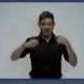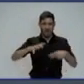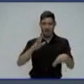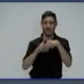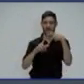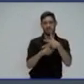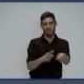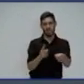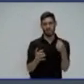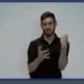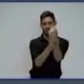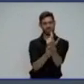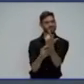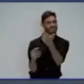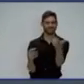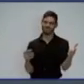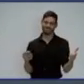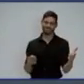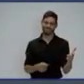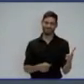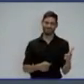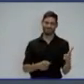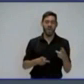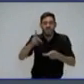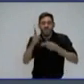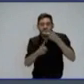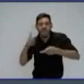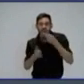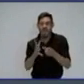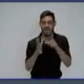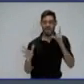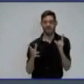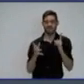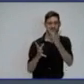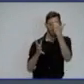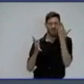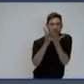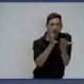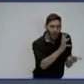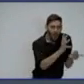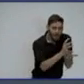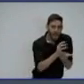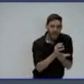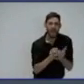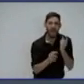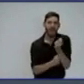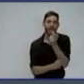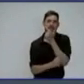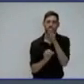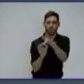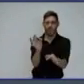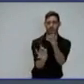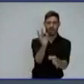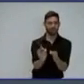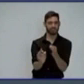vitória. Como já disse antes, para maus perdedores não há remédio na farmacologia jurídica. A